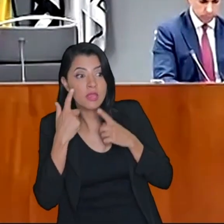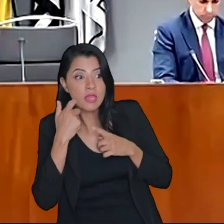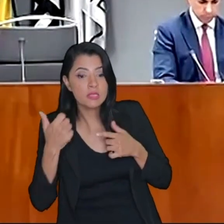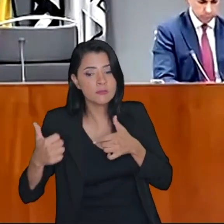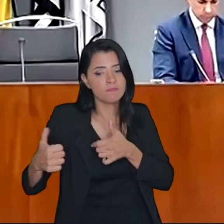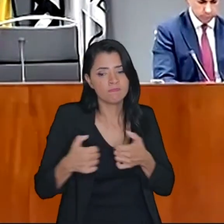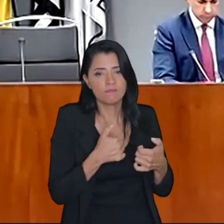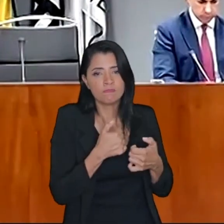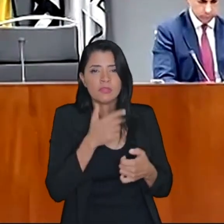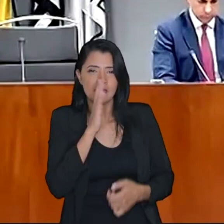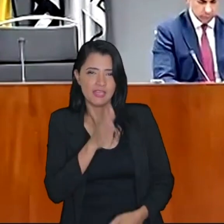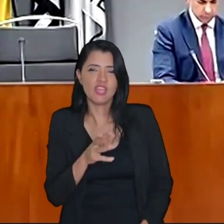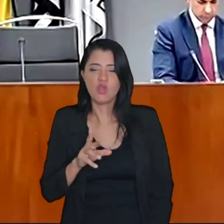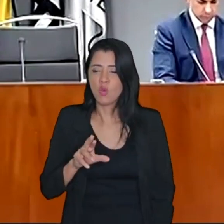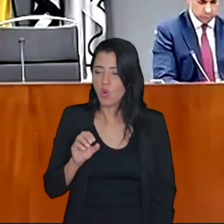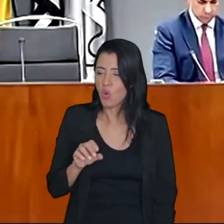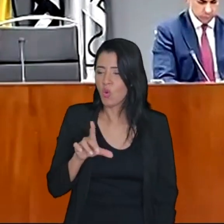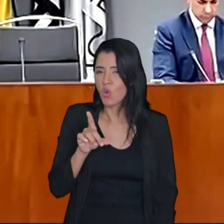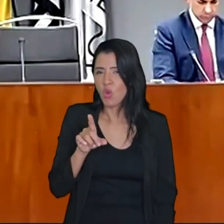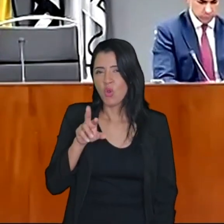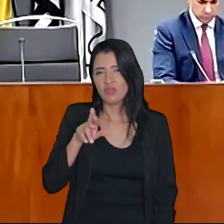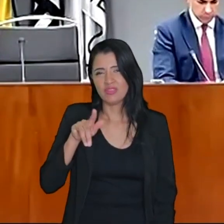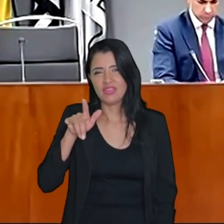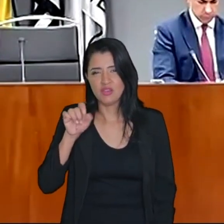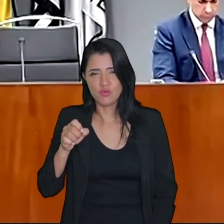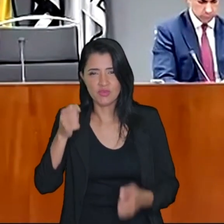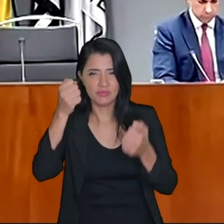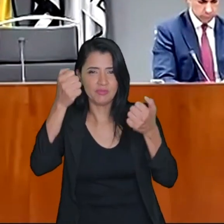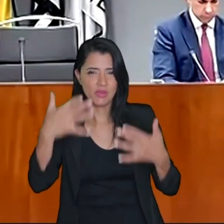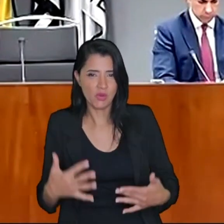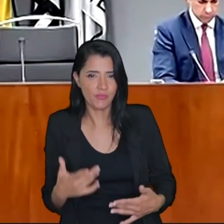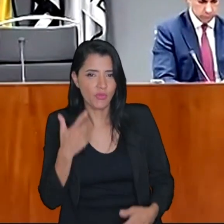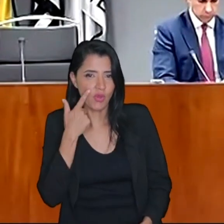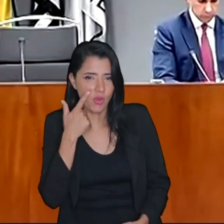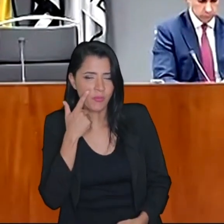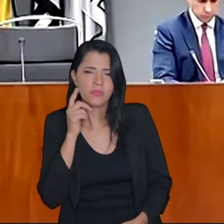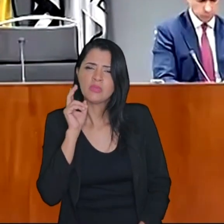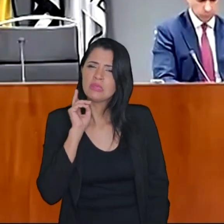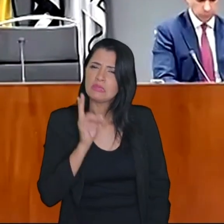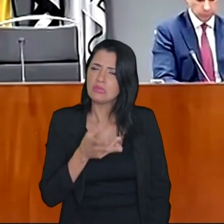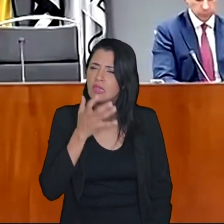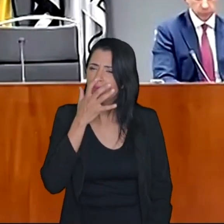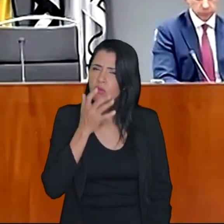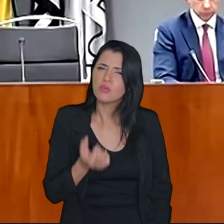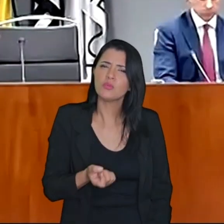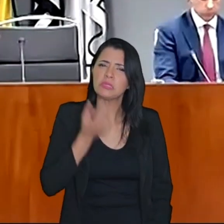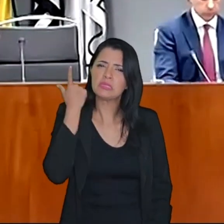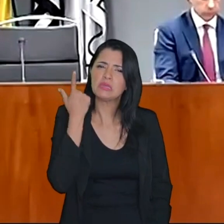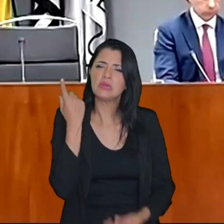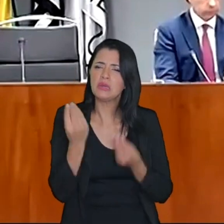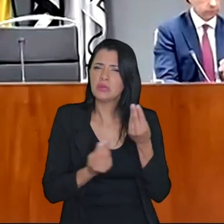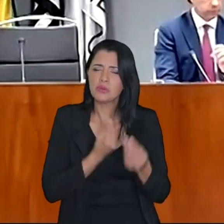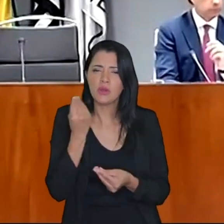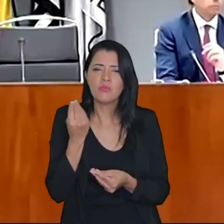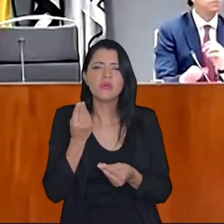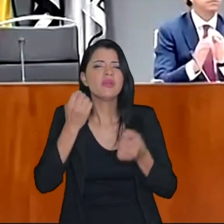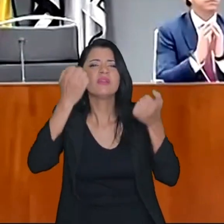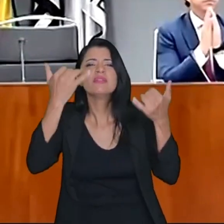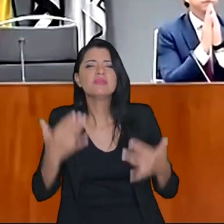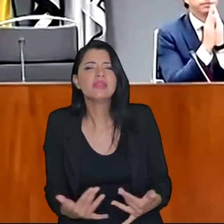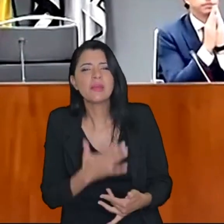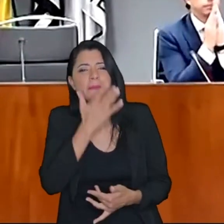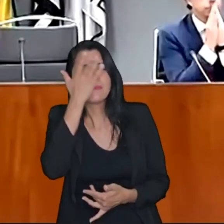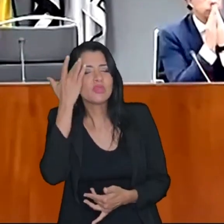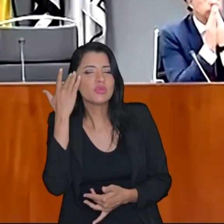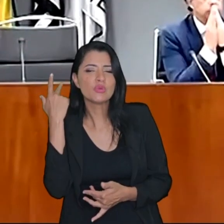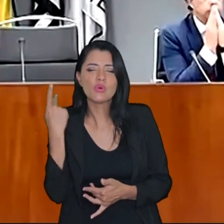que o Rodrigo também mencionou aqui. Veja, também sempre me causou muita estranheza esse dispositivo que diz que o